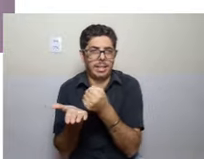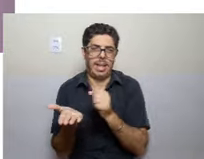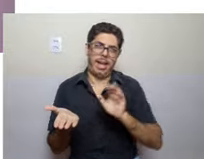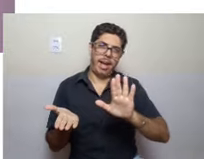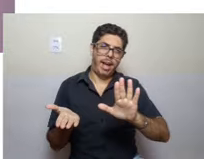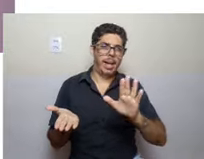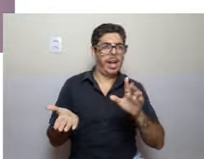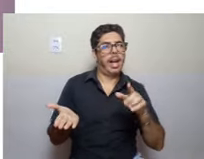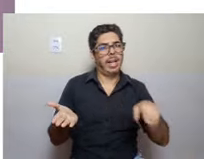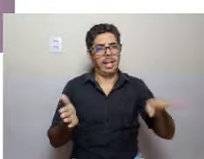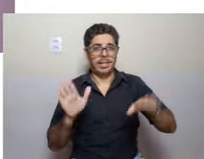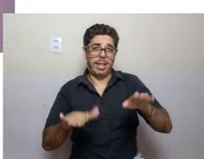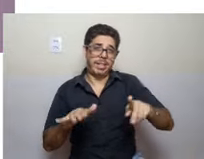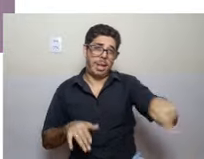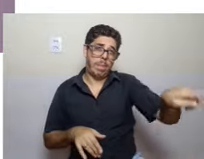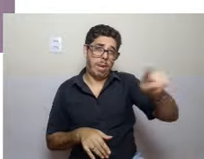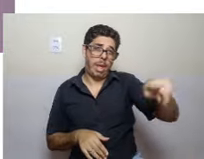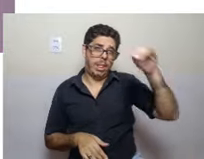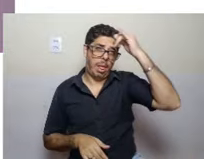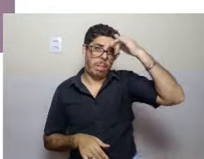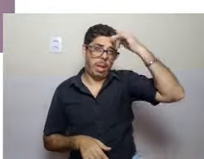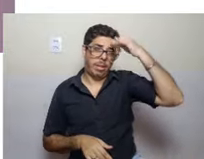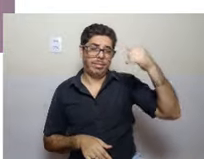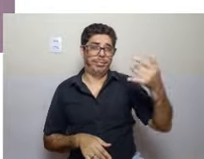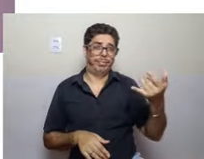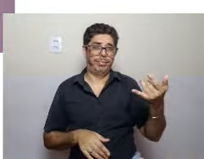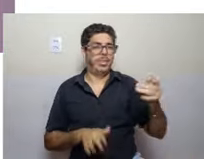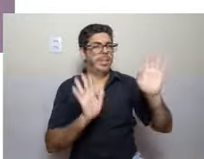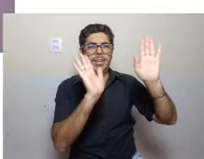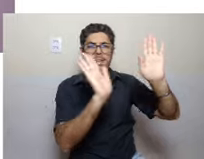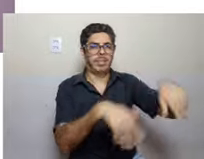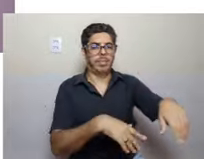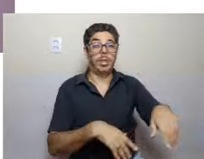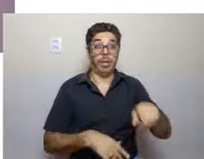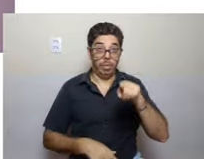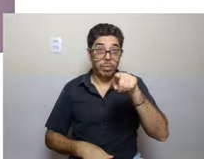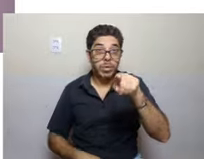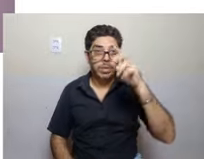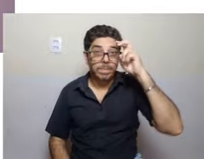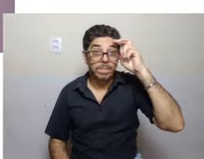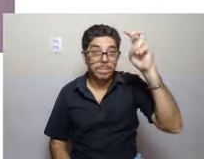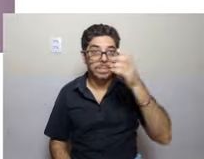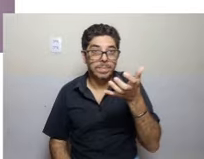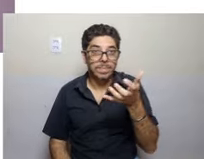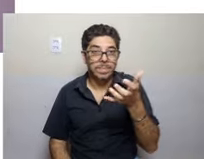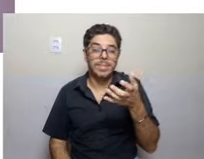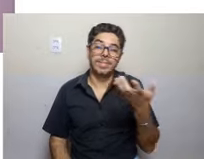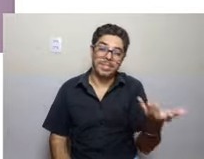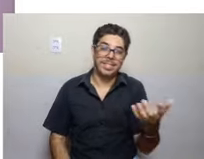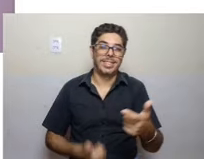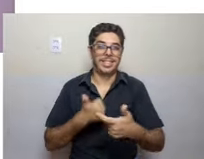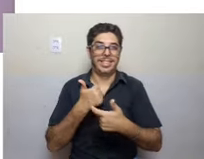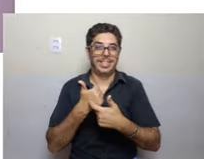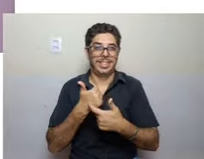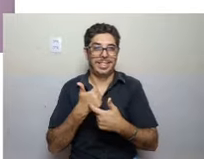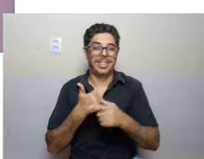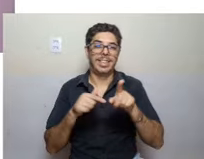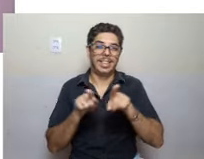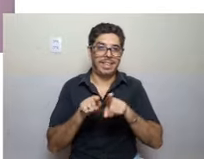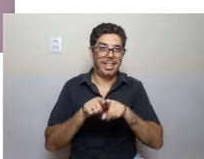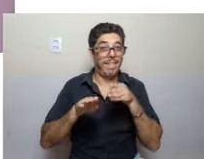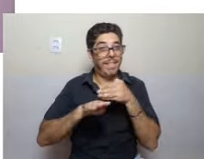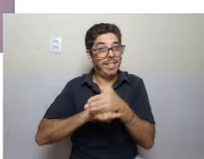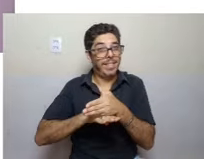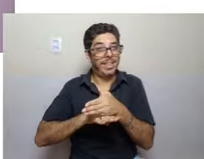você vai encontrar por aí. Se ser mais esperto é uma prioridade para você, se inscreva no canal, ative o seu sininho, pois aqui você encontra